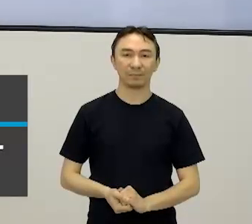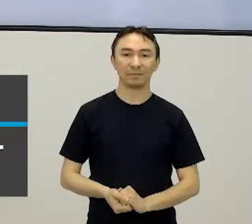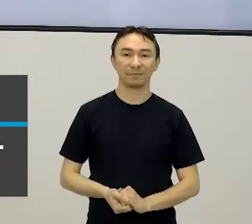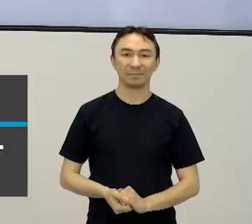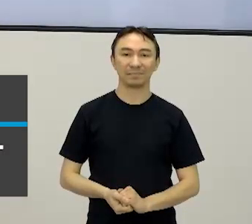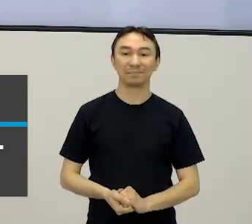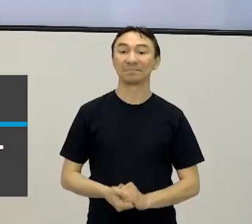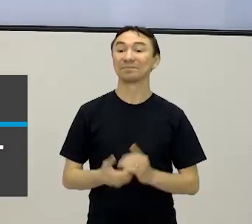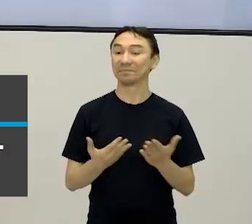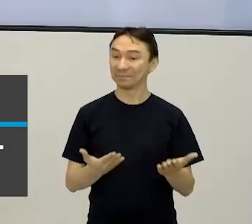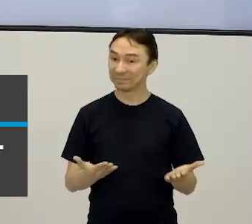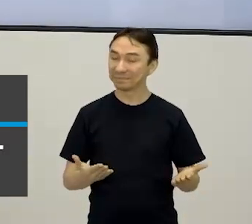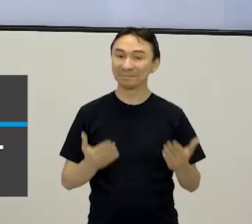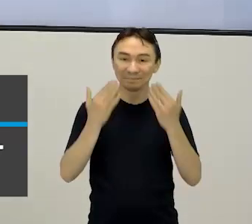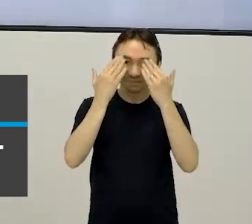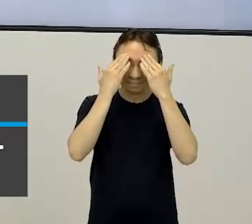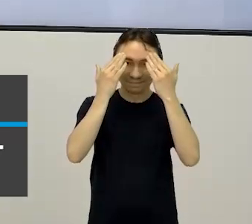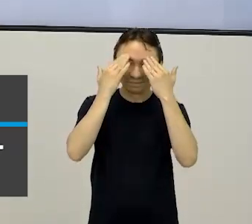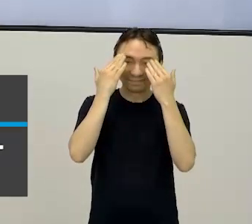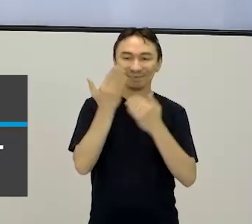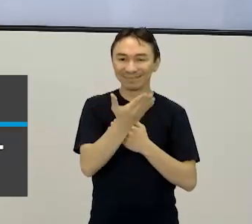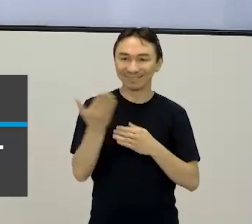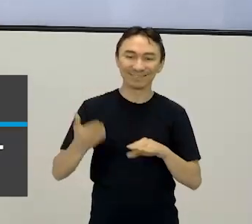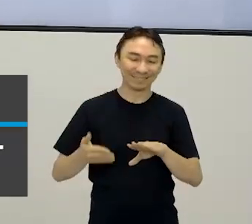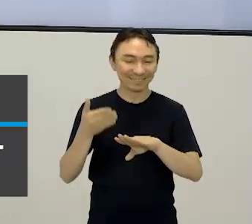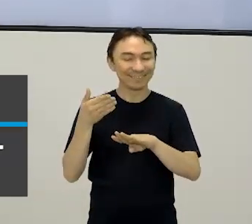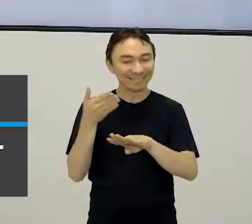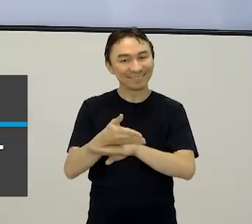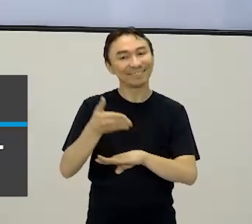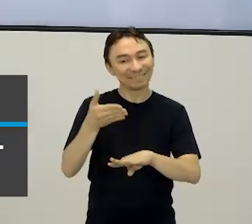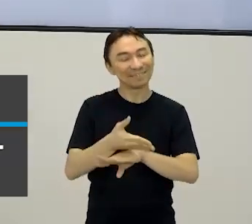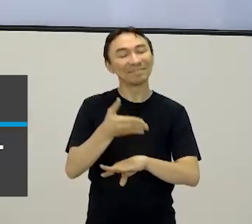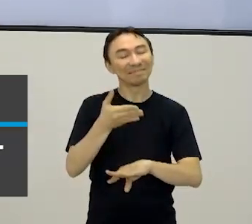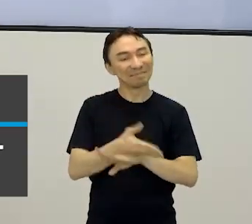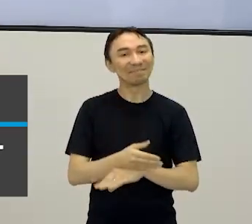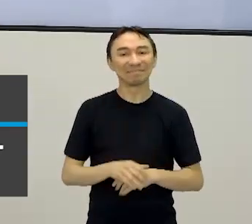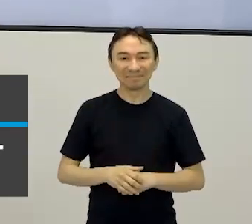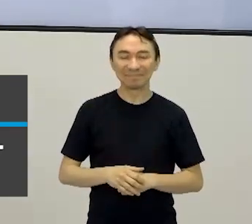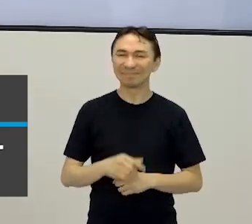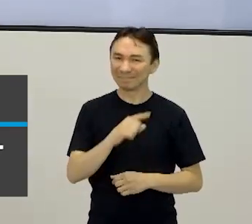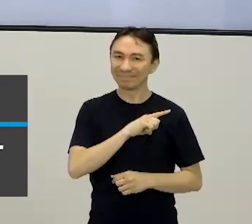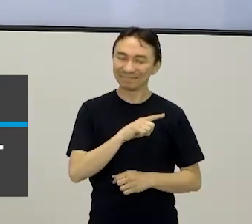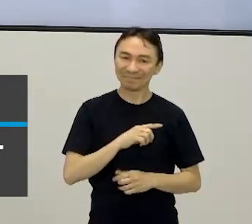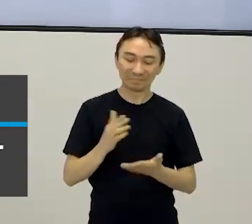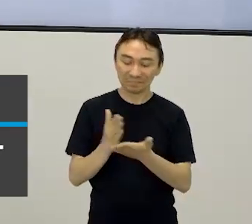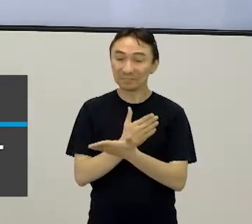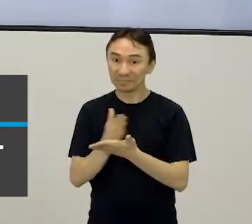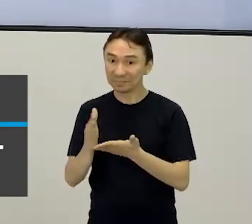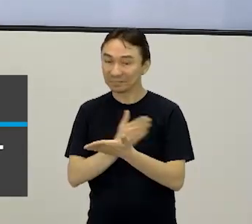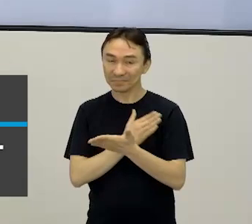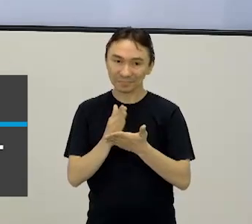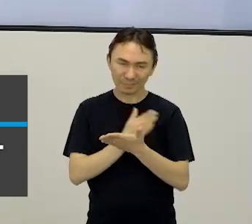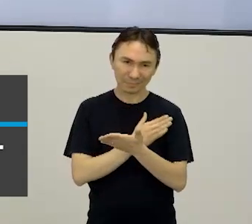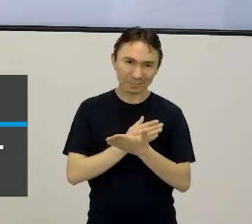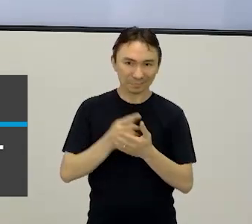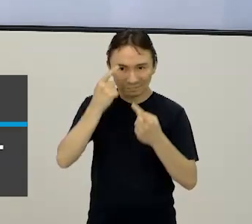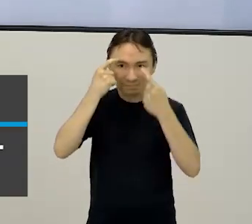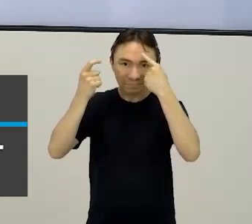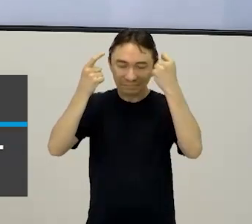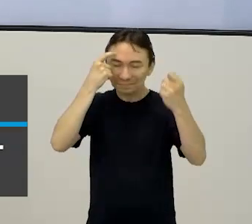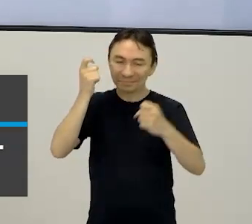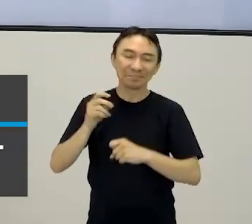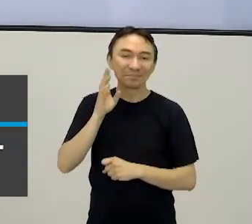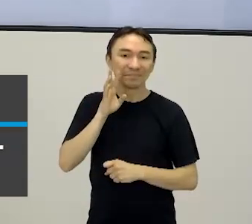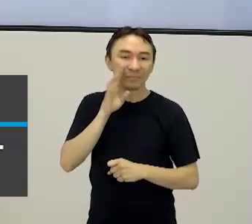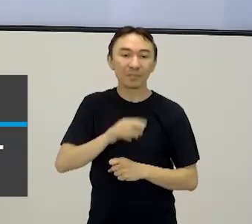Então, agradecemos muito a participação de vocês. Nós tivemos algumas ideias bem interessantes aqui. O Nicolas, ele